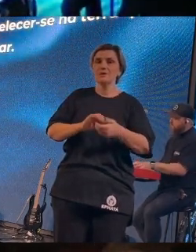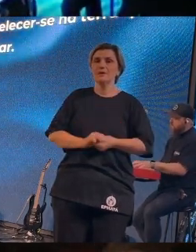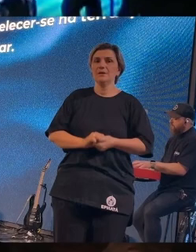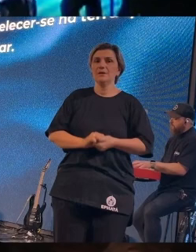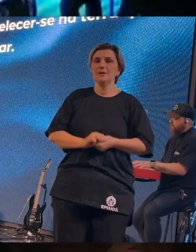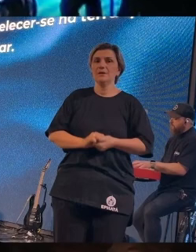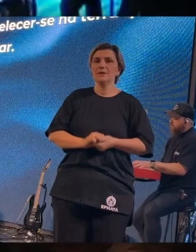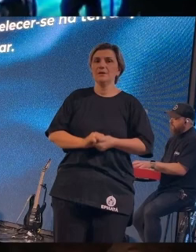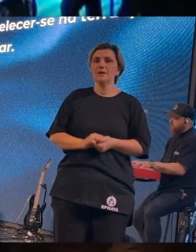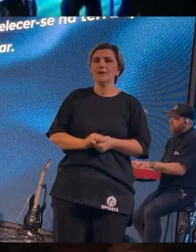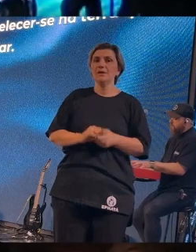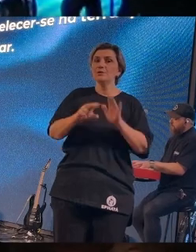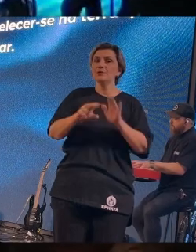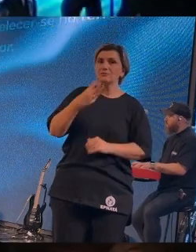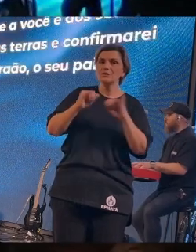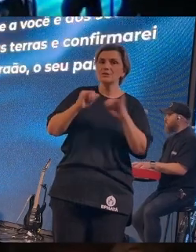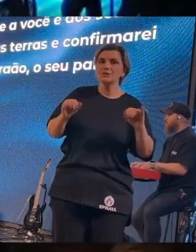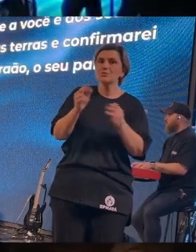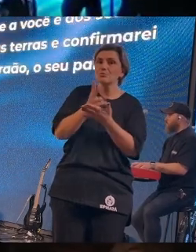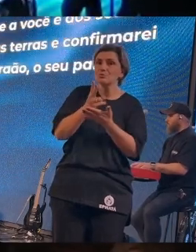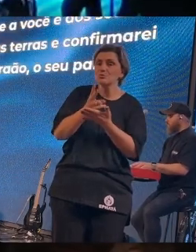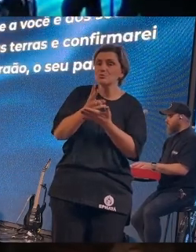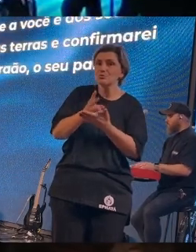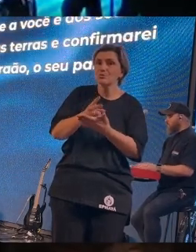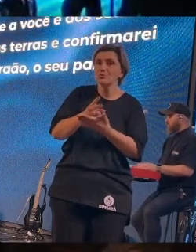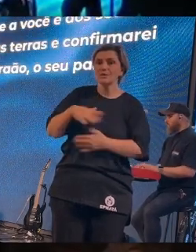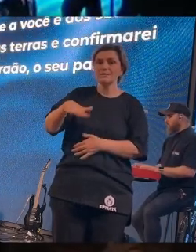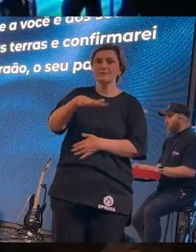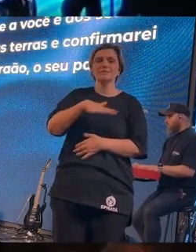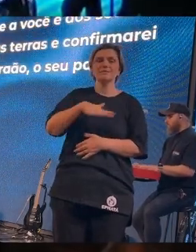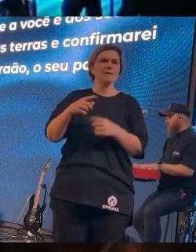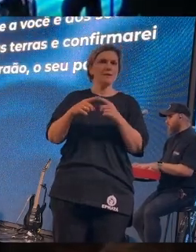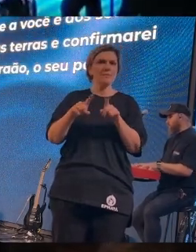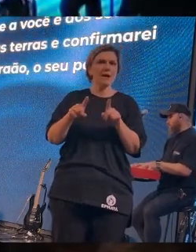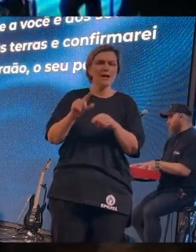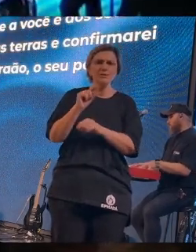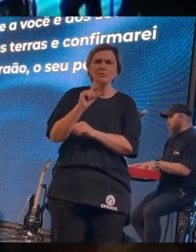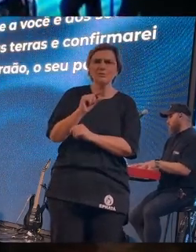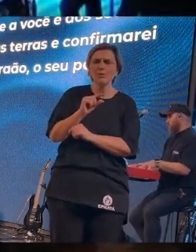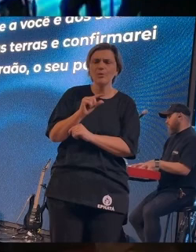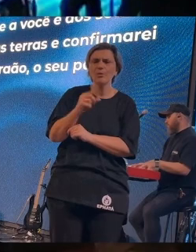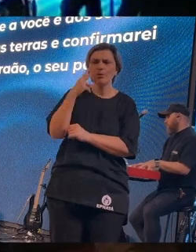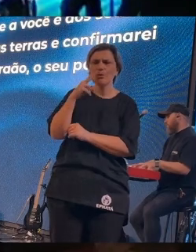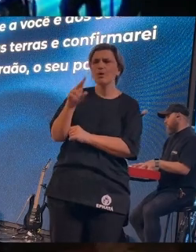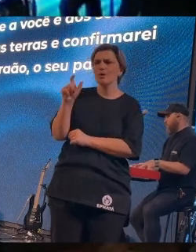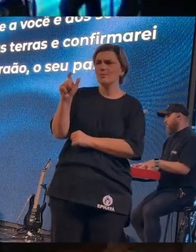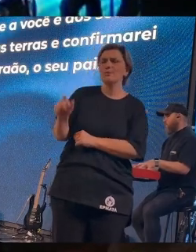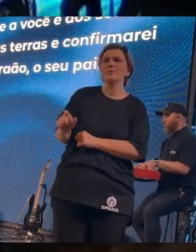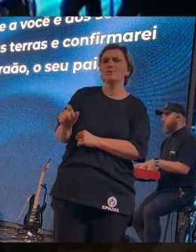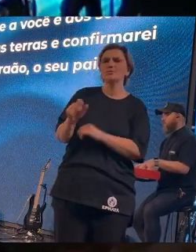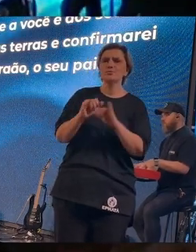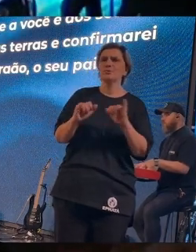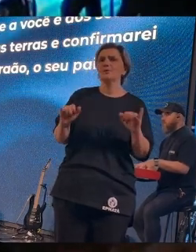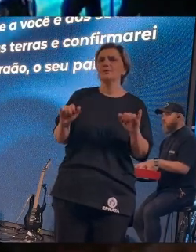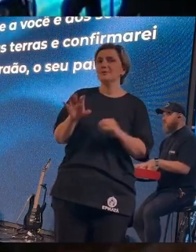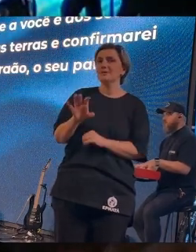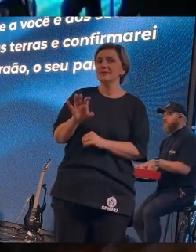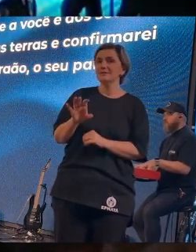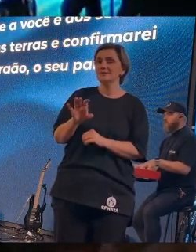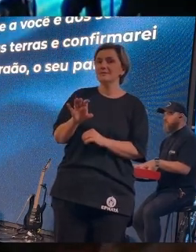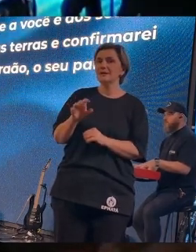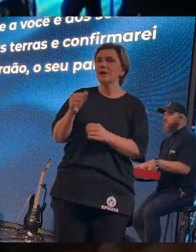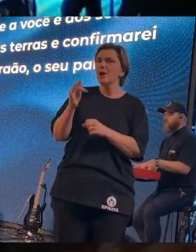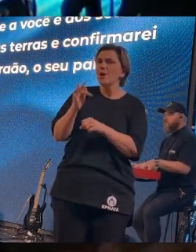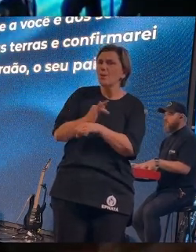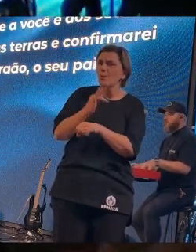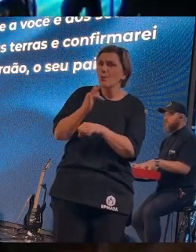vai dizer: permaneça nessa terra mais um pouco. Olha para essa pessoa que está do teu lado e diz para ela assim: aguenta só